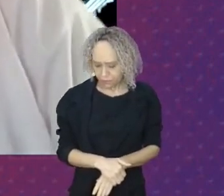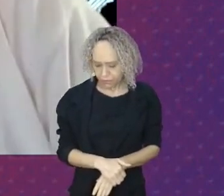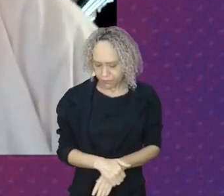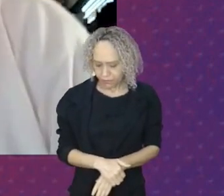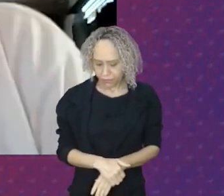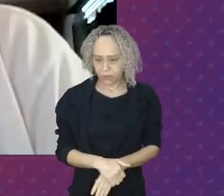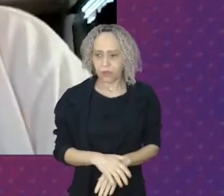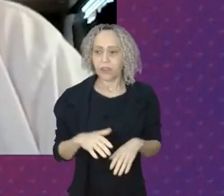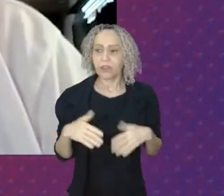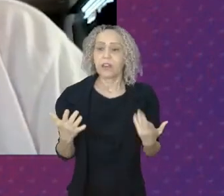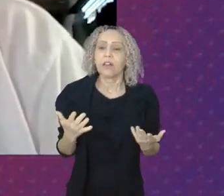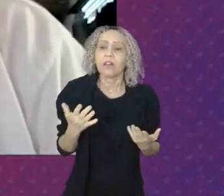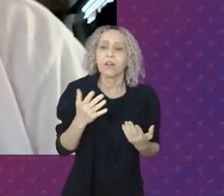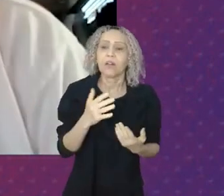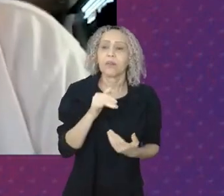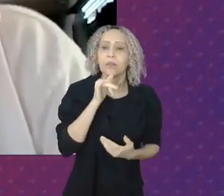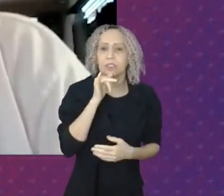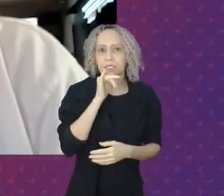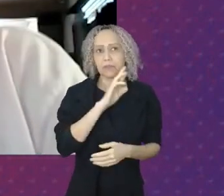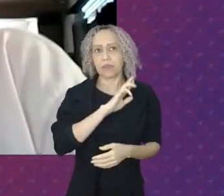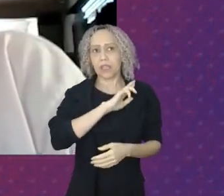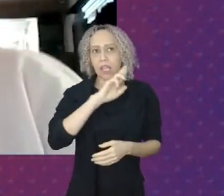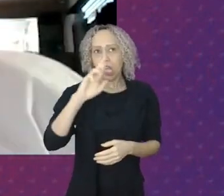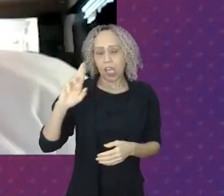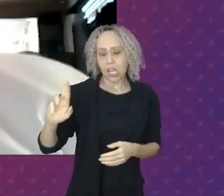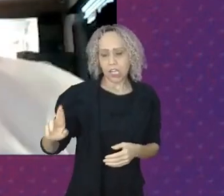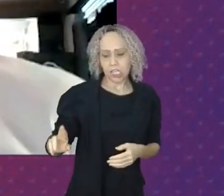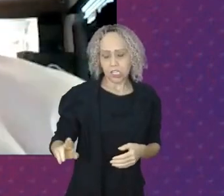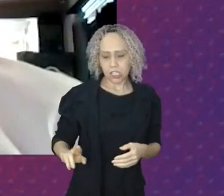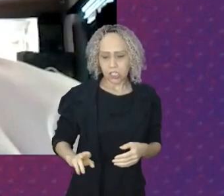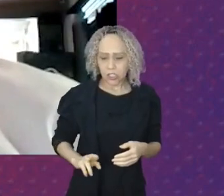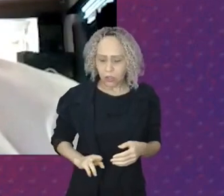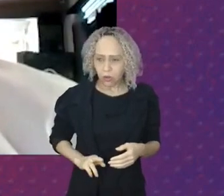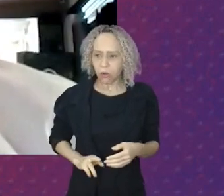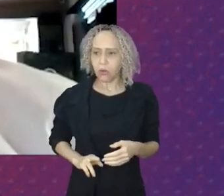das religiões neopentecostais, que